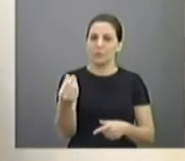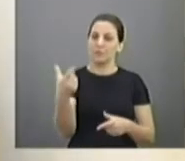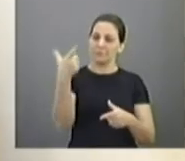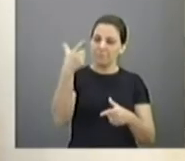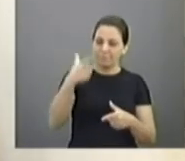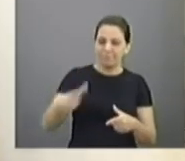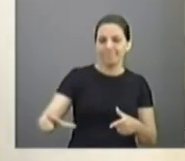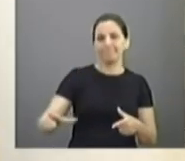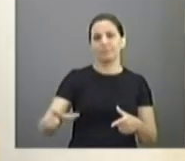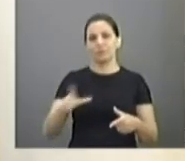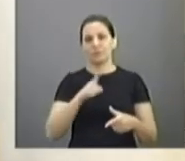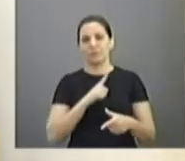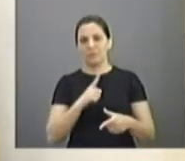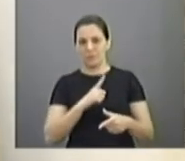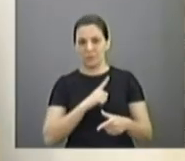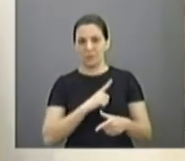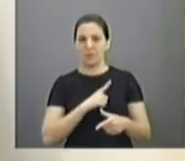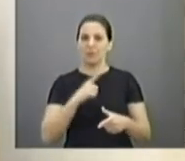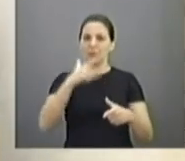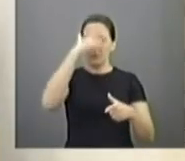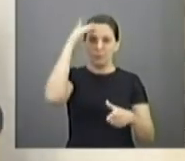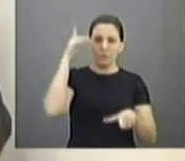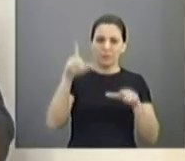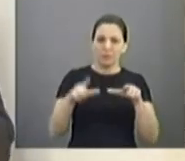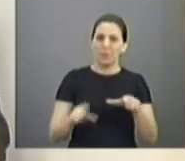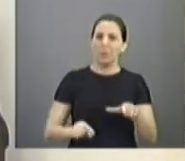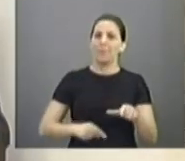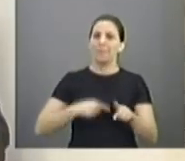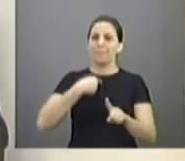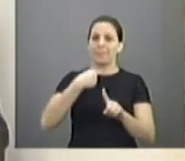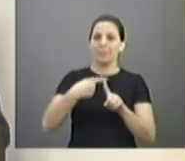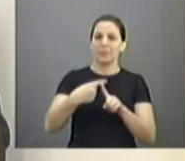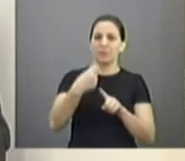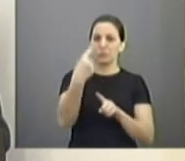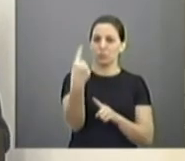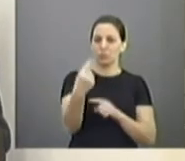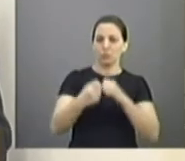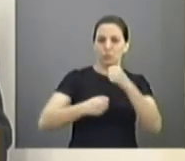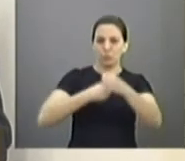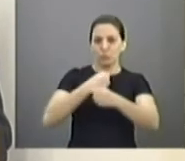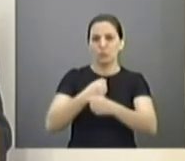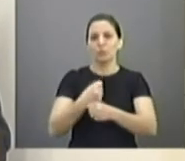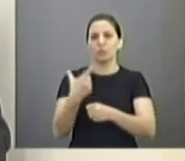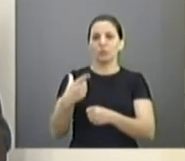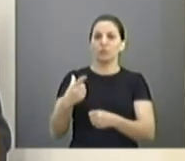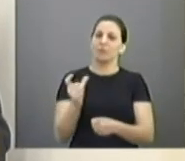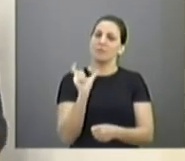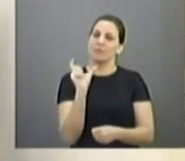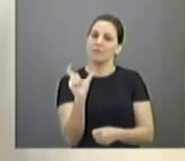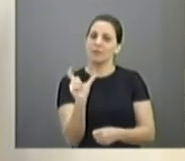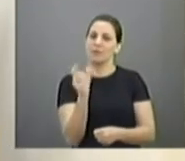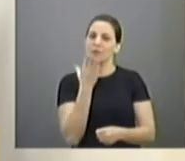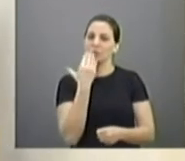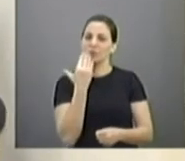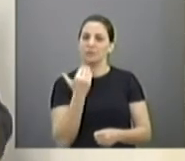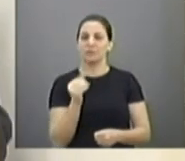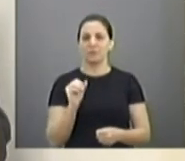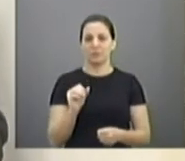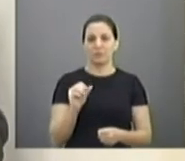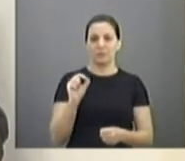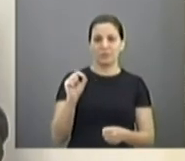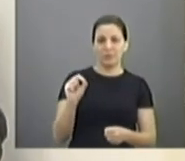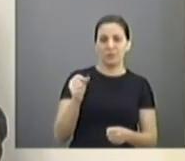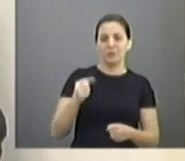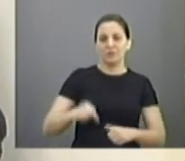E aí não dá mais para os funcionários passar mais um ano sem qualquer tipo de aumento no ticket de alimentação. É esse, acho que é o